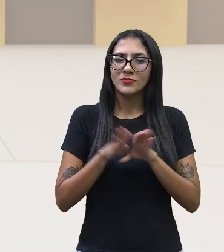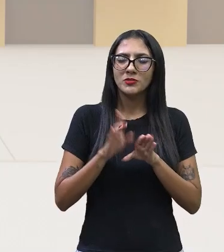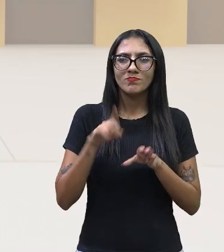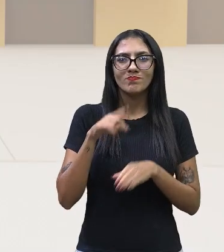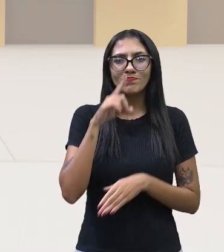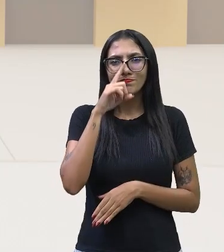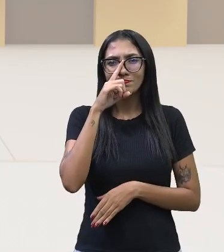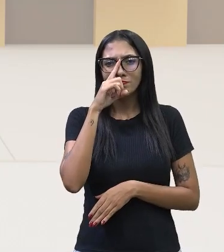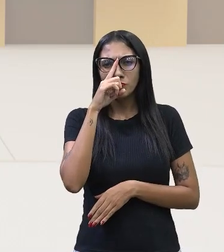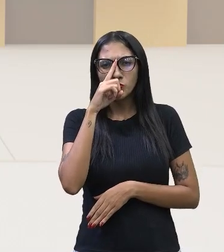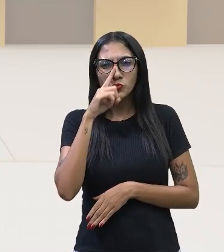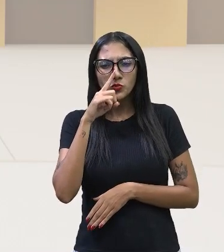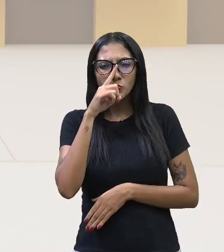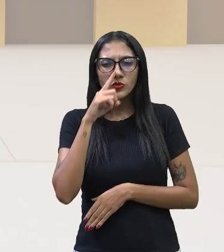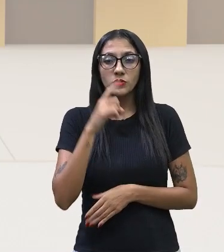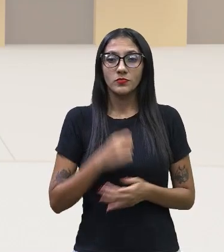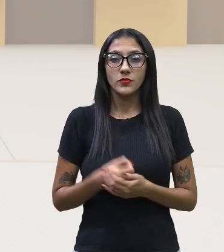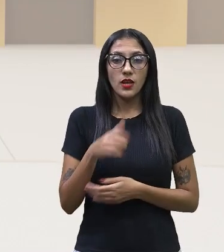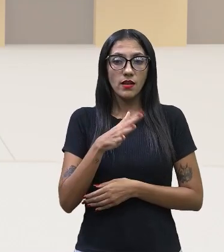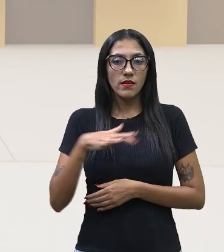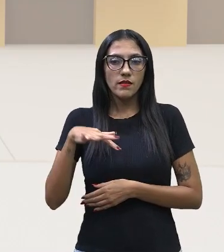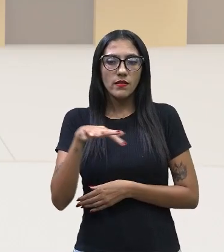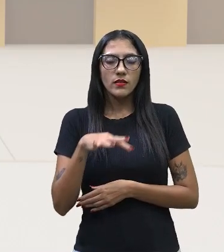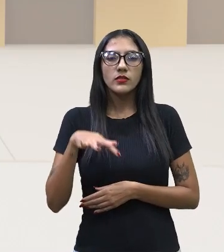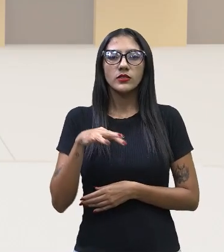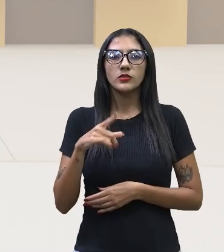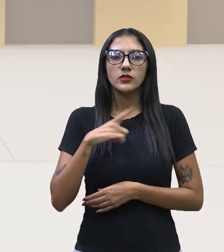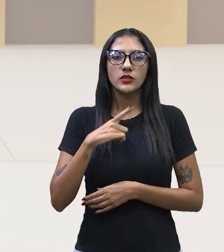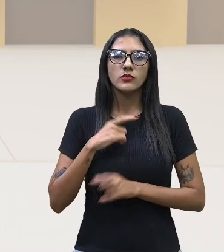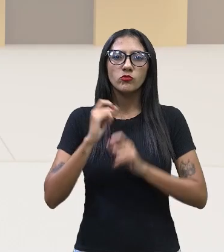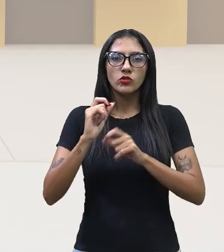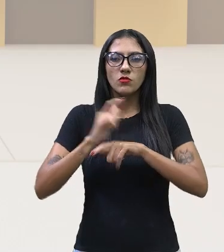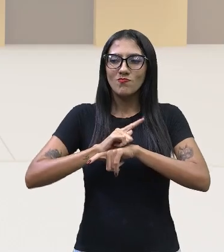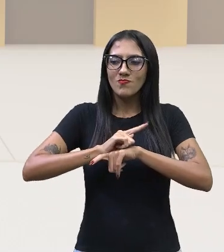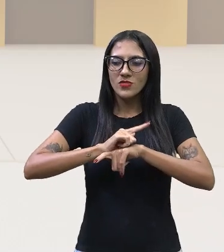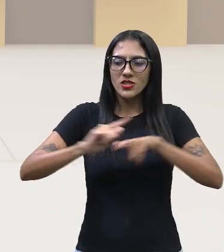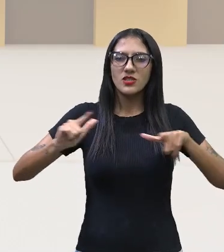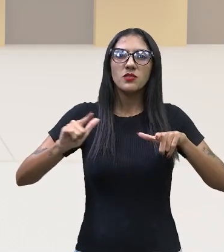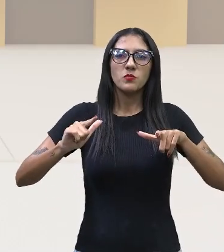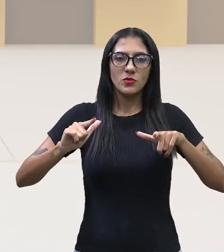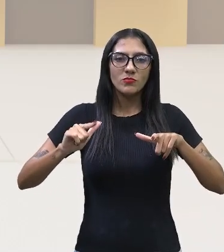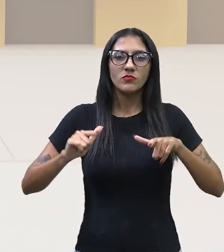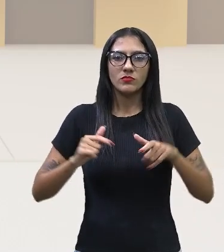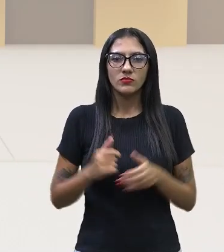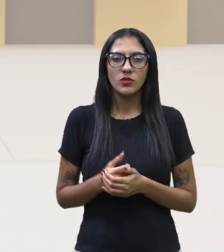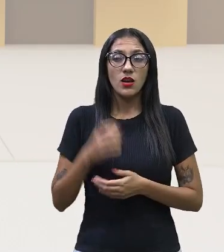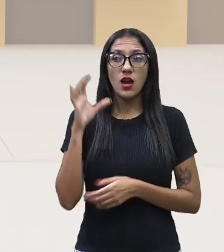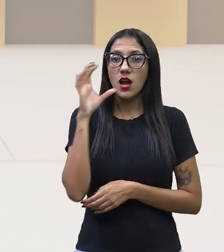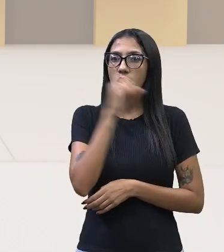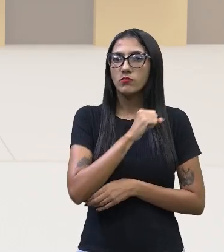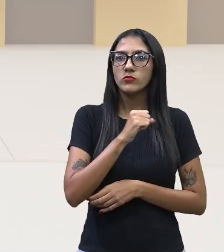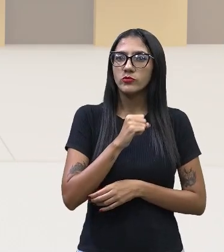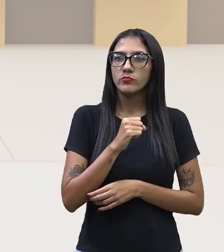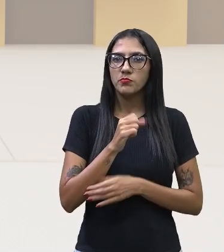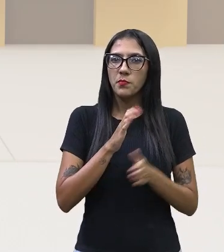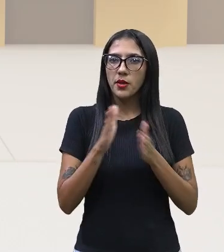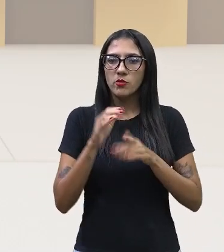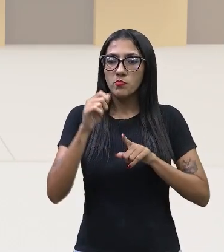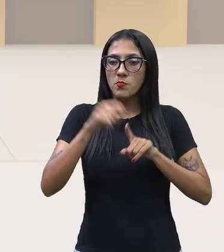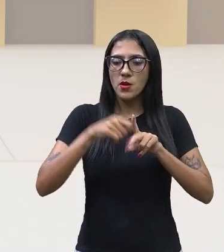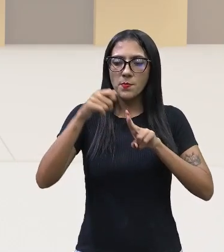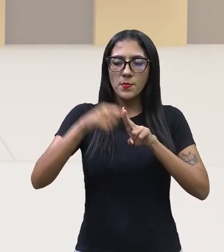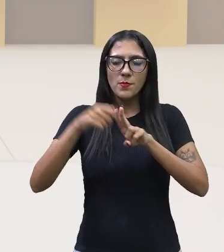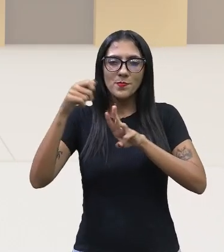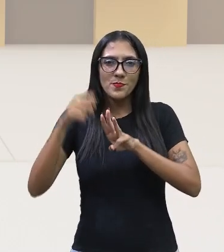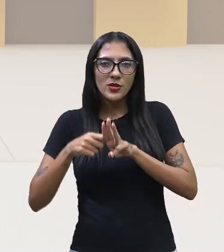verem o espaço territorial que foi desmatado em pouco mais de três meses, né, professora? Para vocês verem o